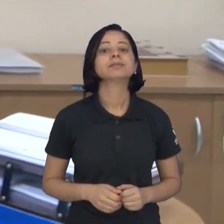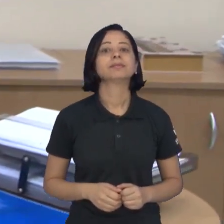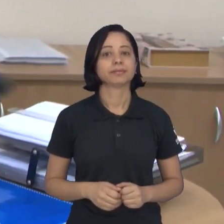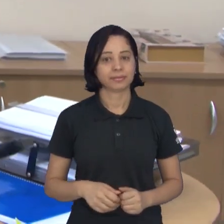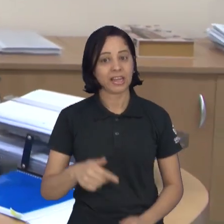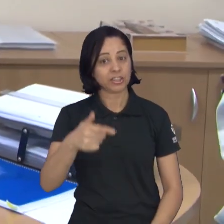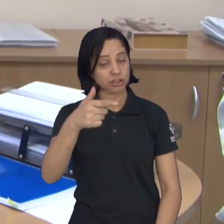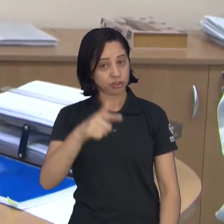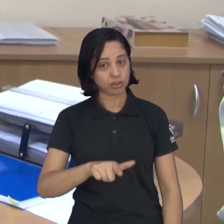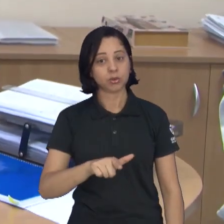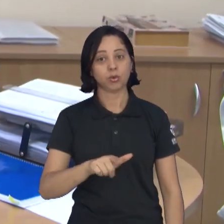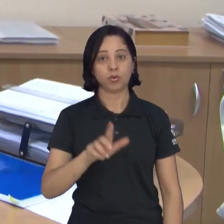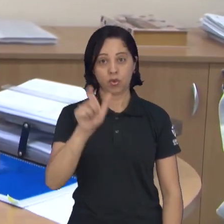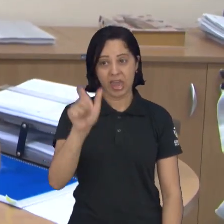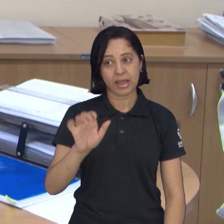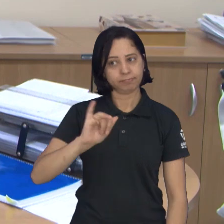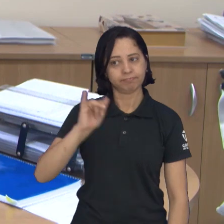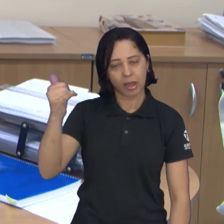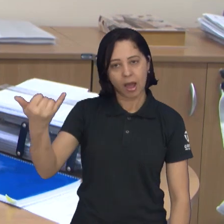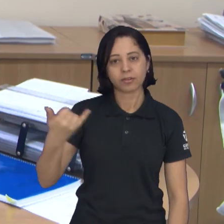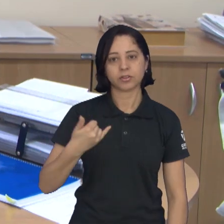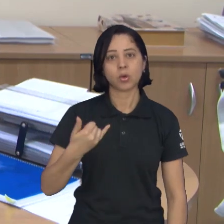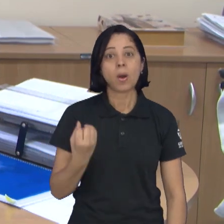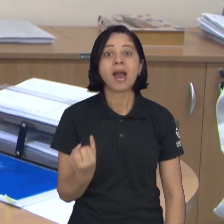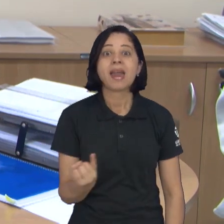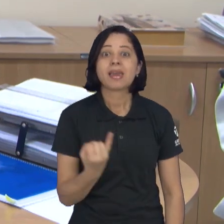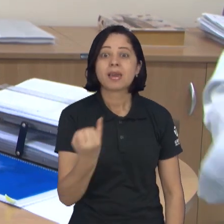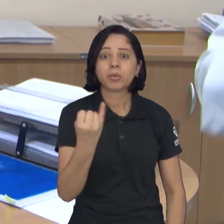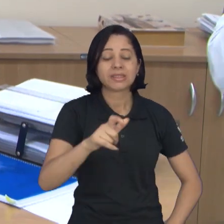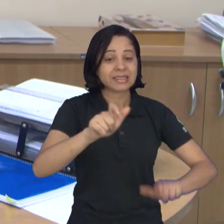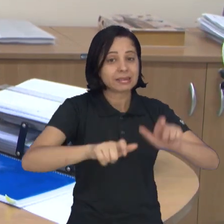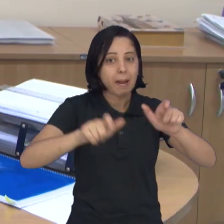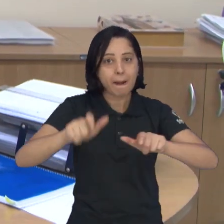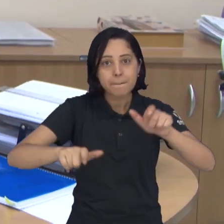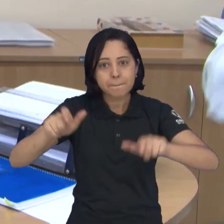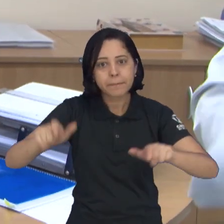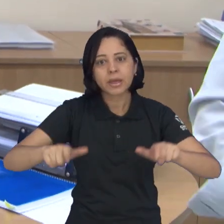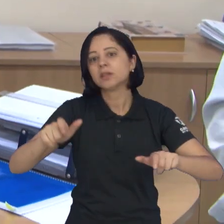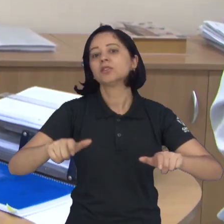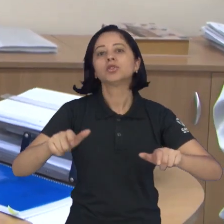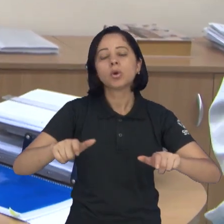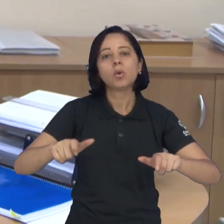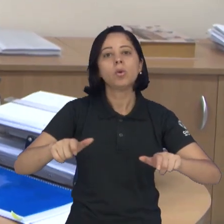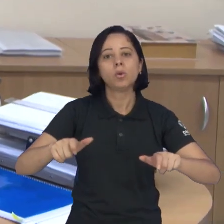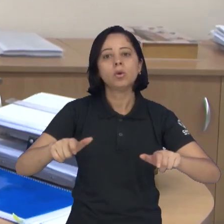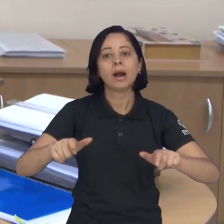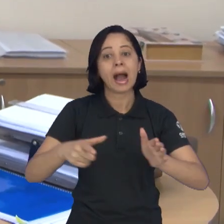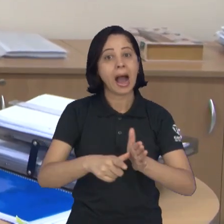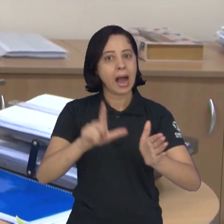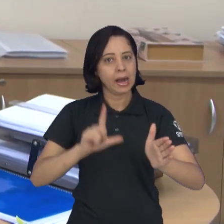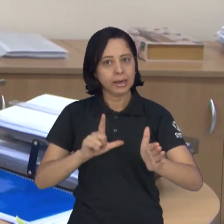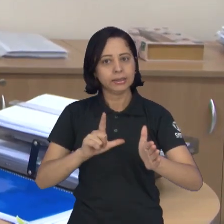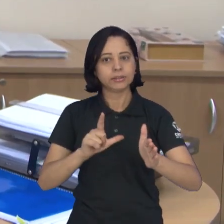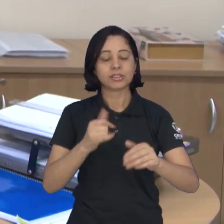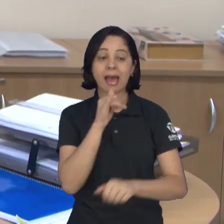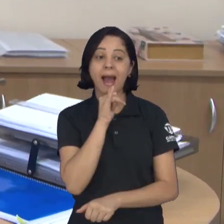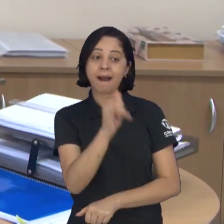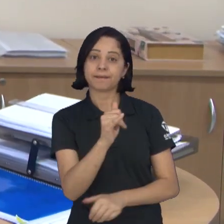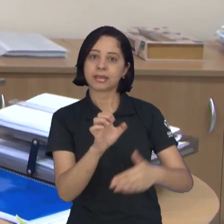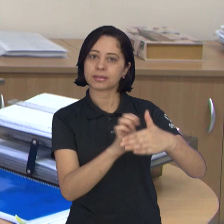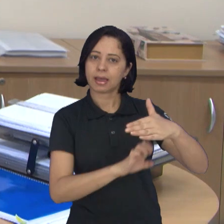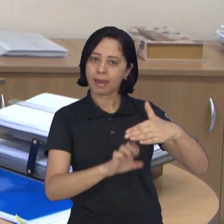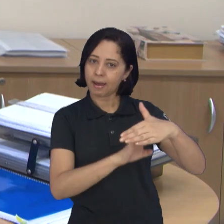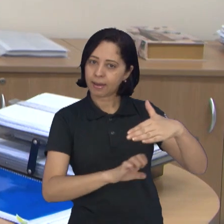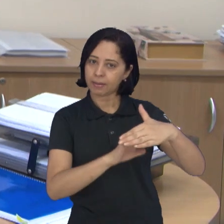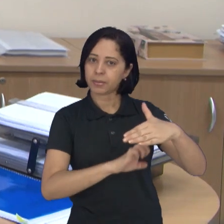frisando aqui o que ele já disse, Dani, é muito importante a pessoa, o consumidor que está em casa, aí, procurar antes a empresa com quem ela tem assim,